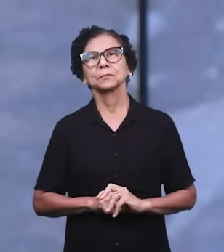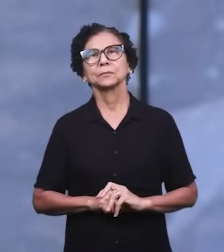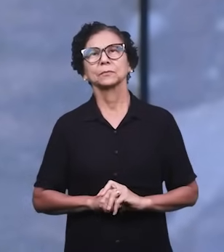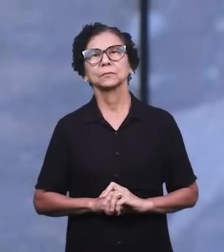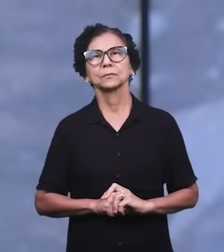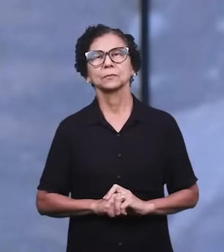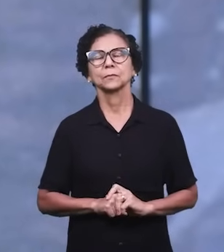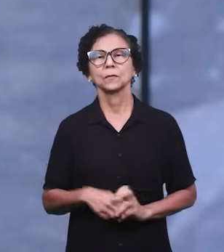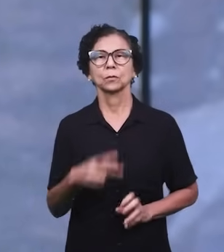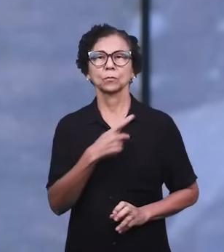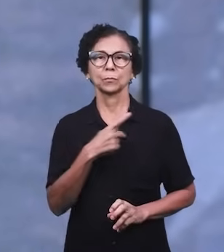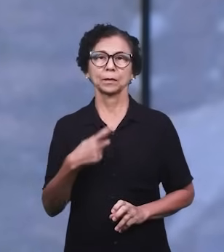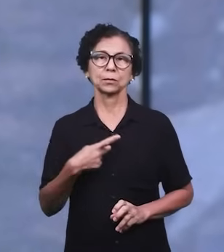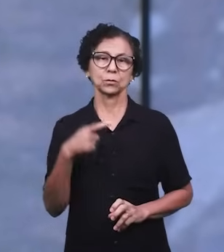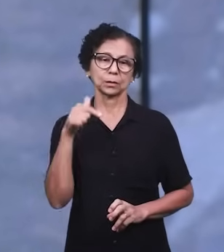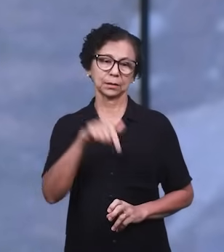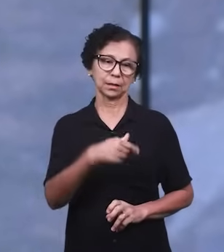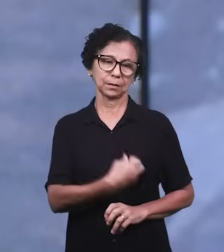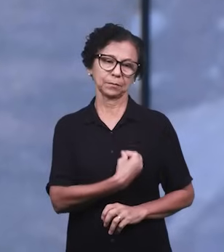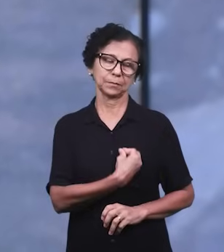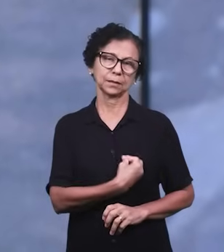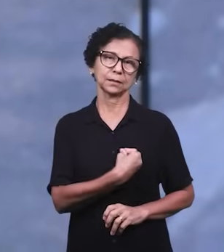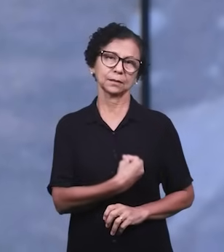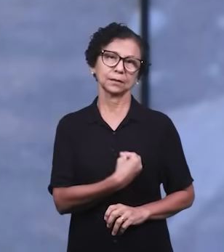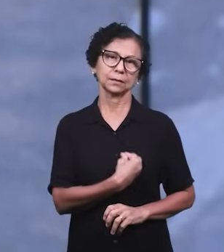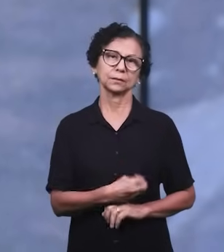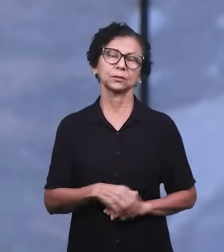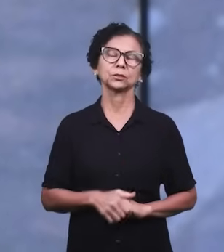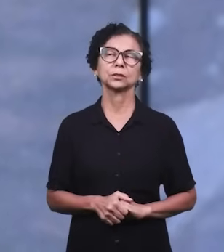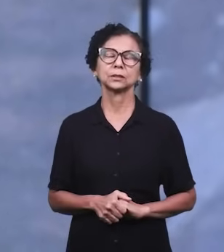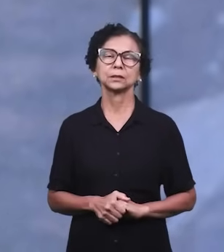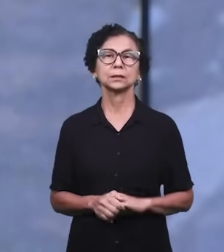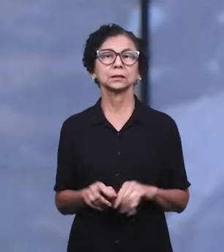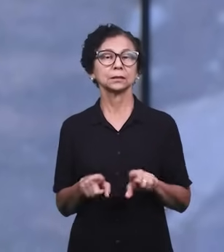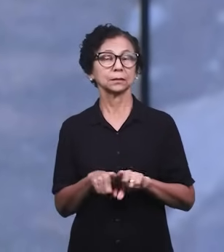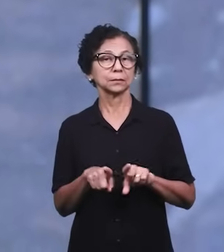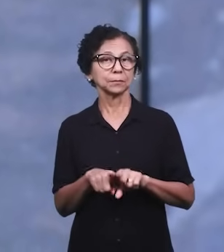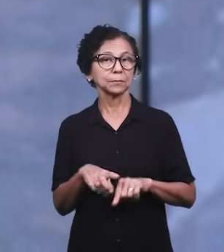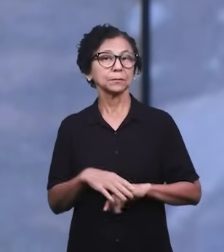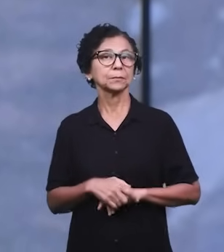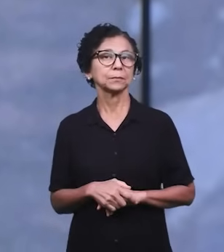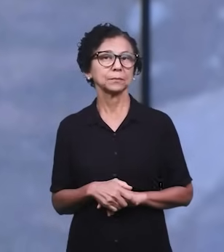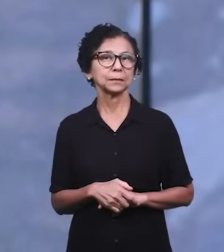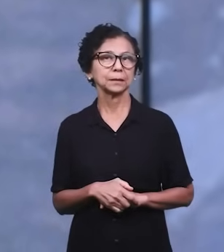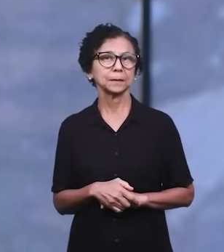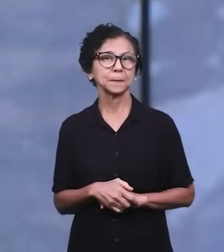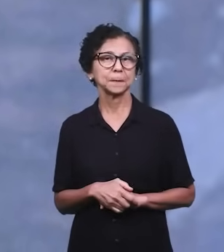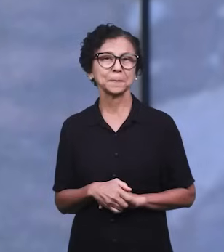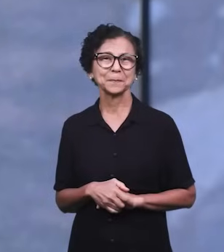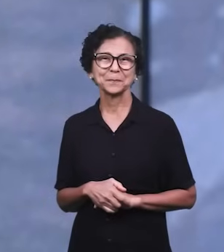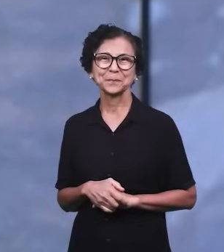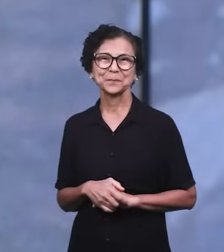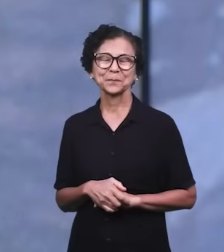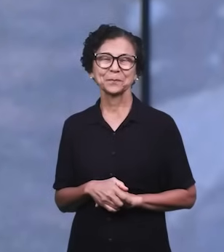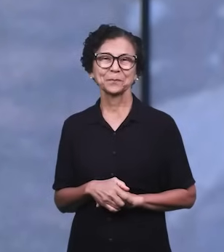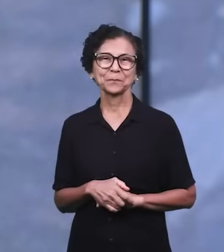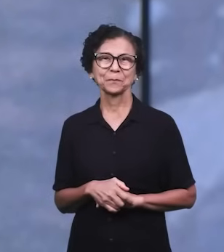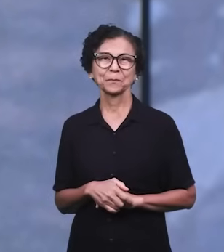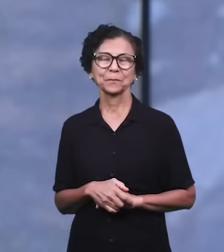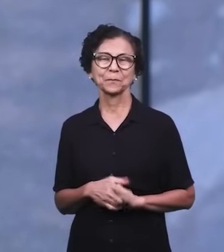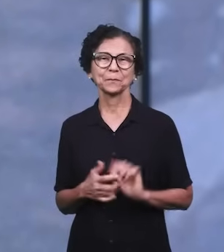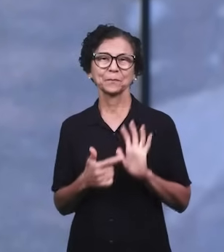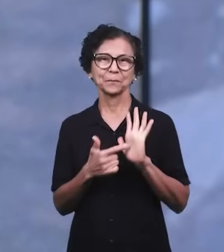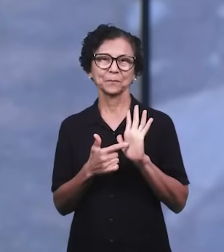para o pastor que está conosco aqui, e a gente sempre traz aqui nesse quadro que a gente vai passar agora.